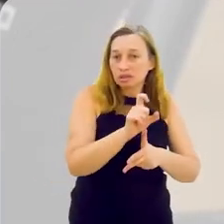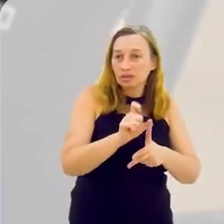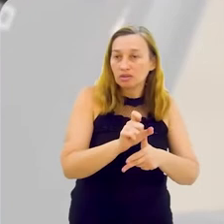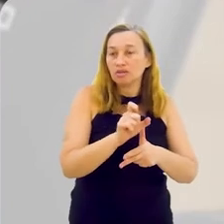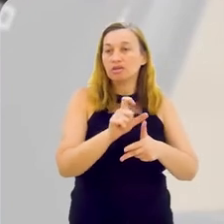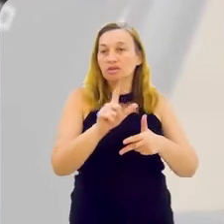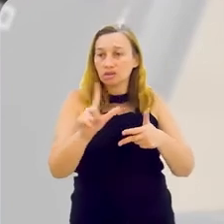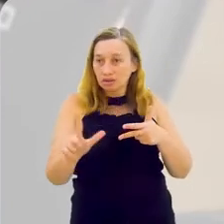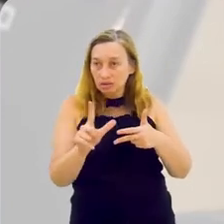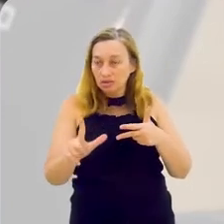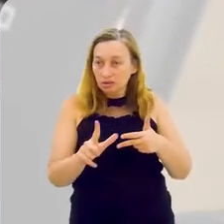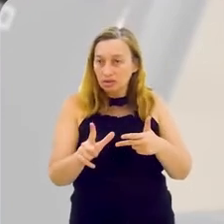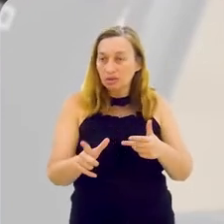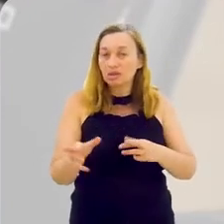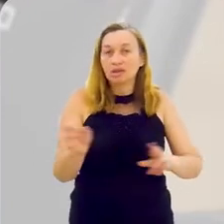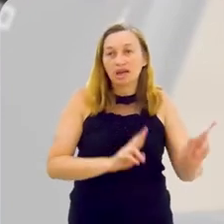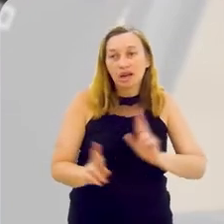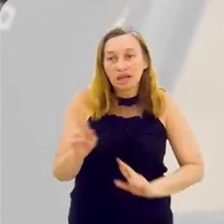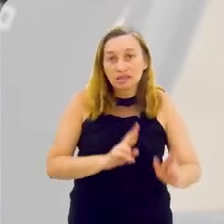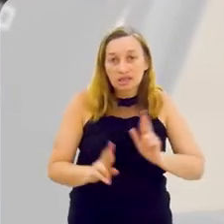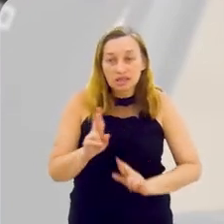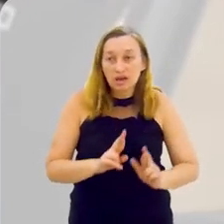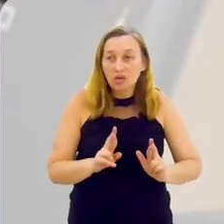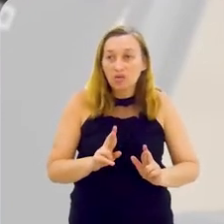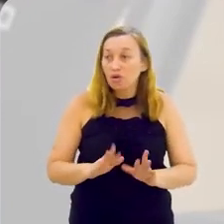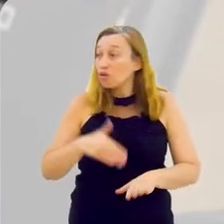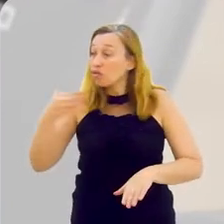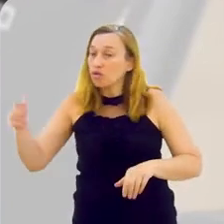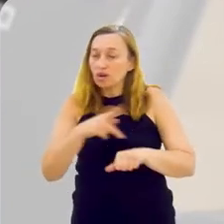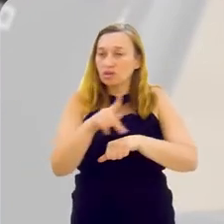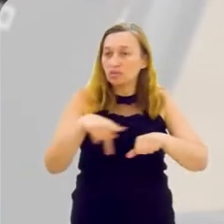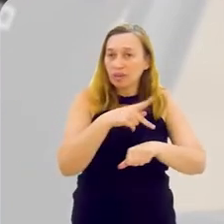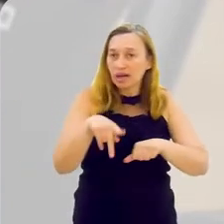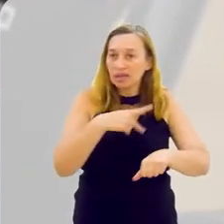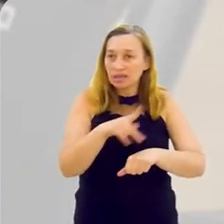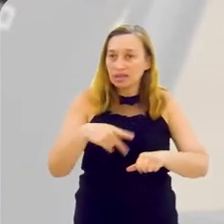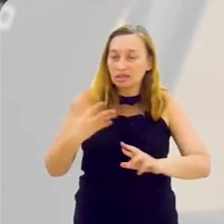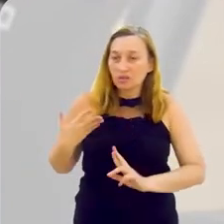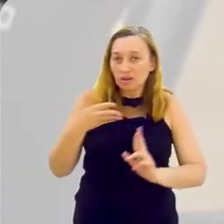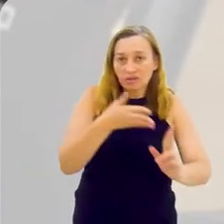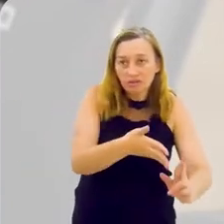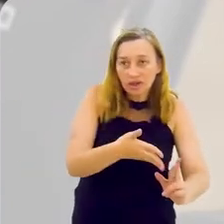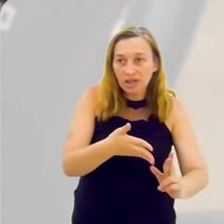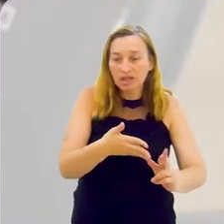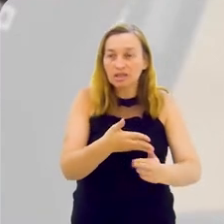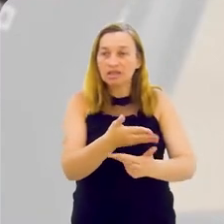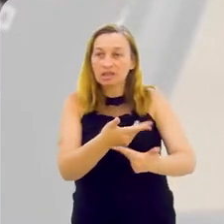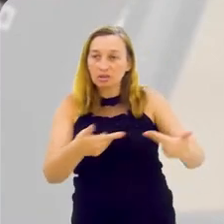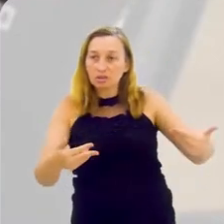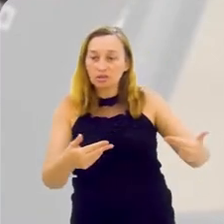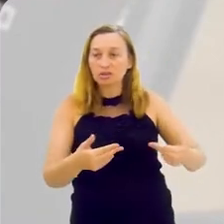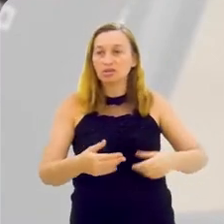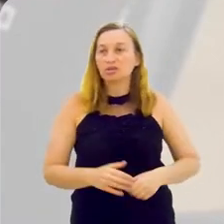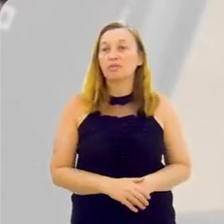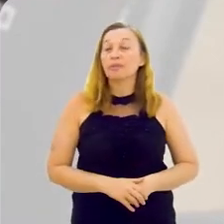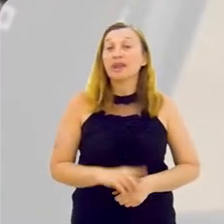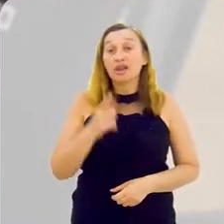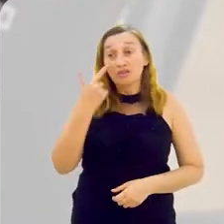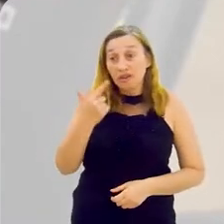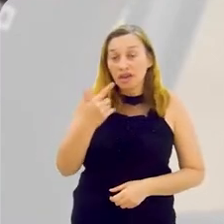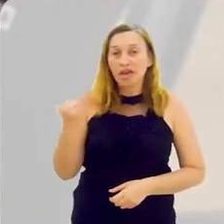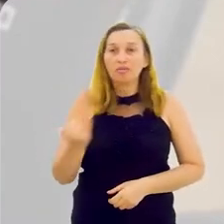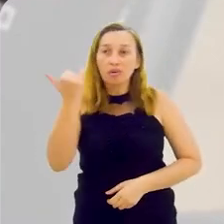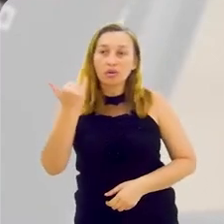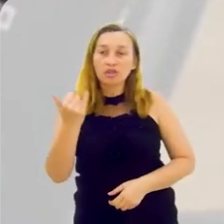no legislativo ou no executivo, que possam, de alguma forma, fazer relações internacionais, ter uma previsibilidade em relação a conflitos